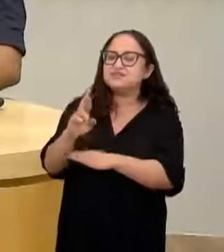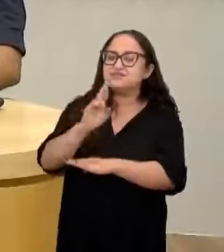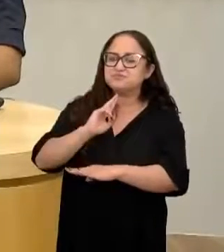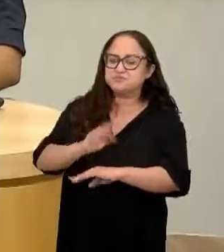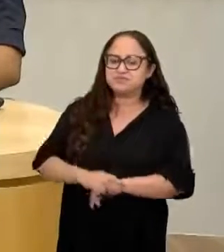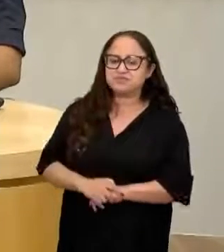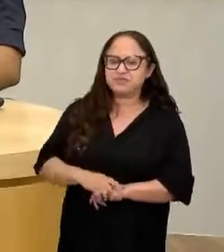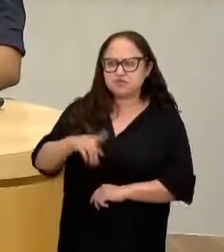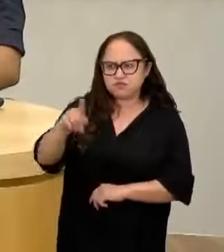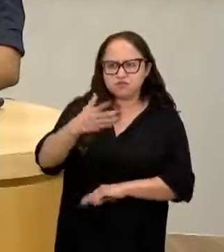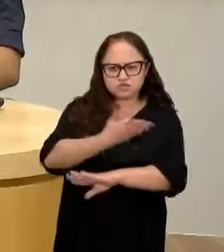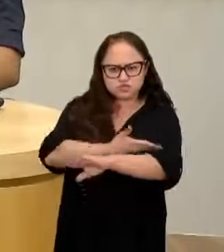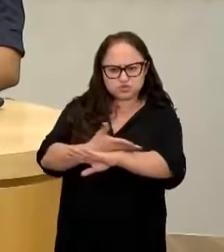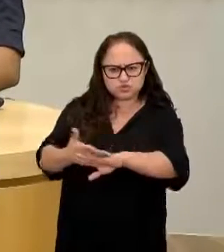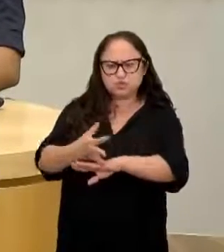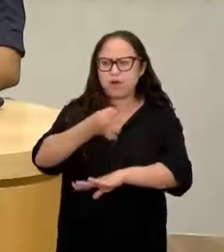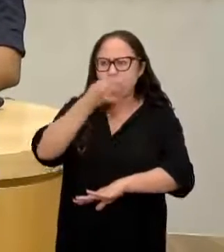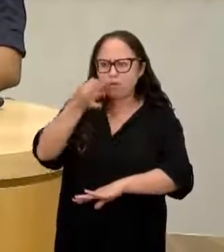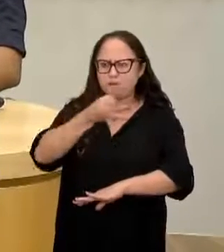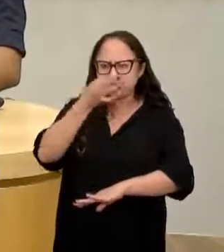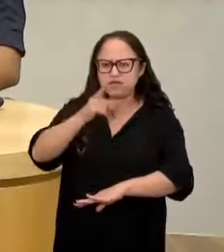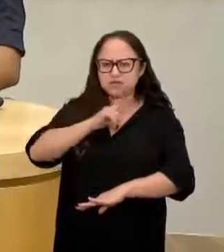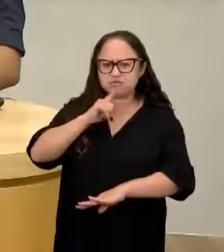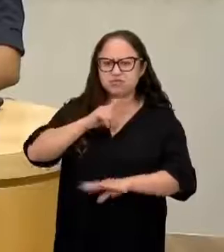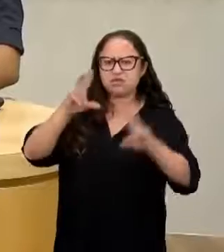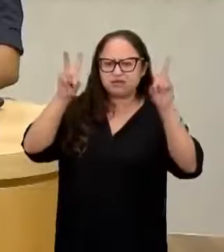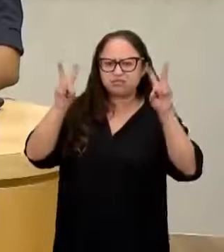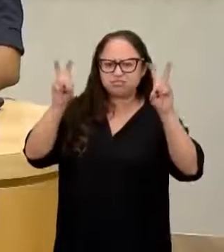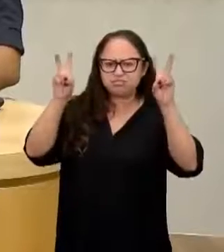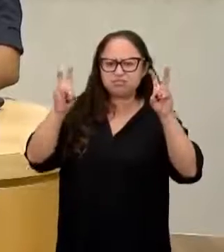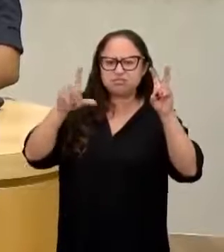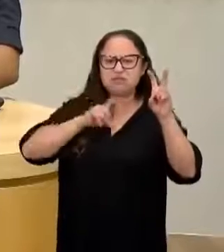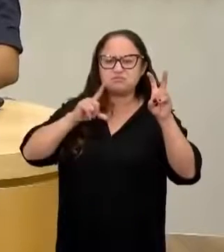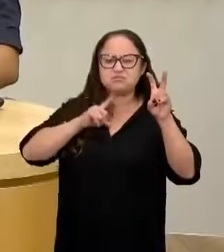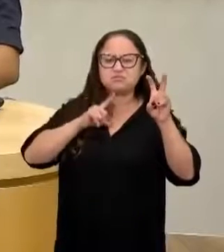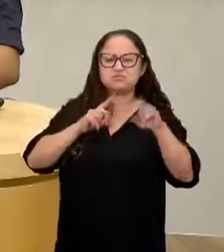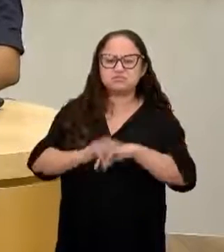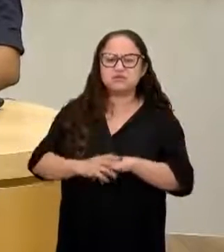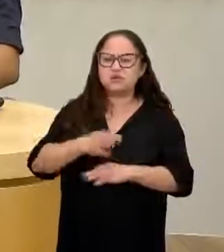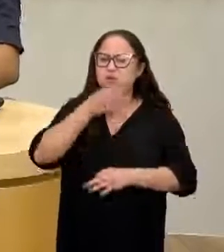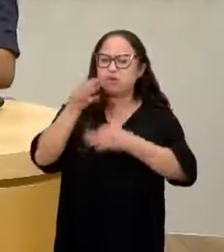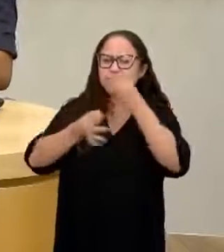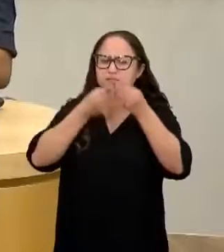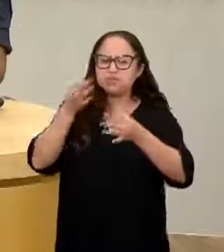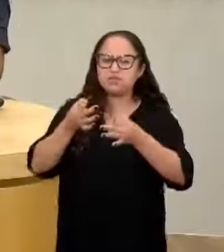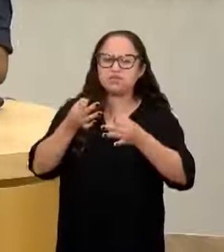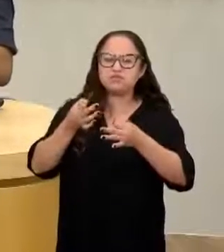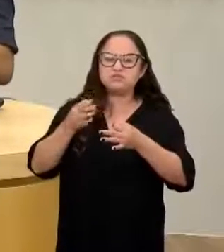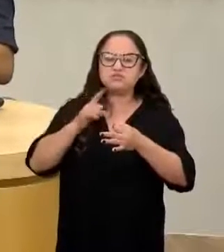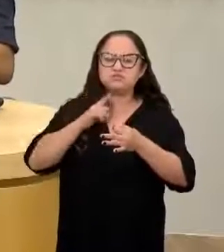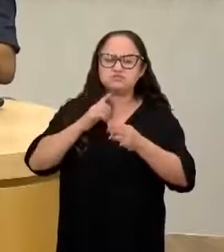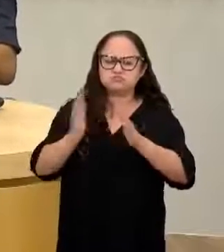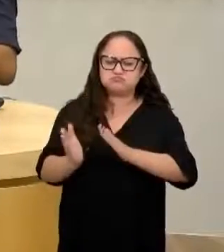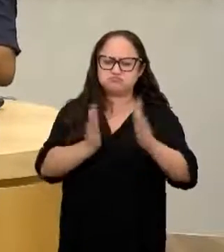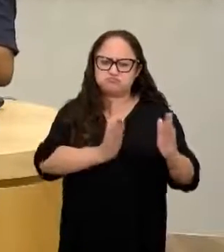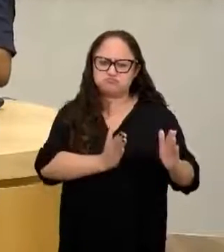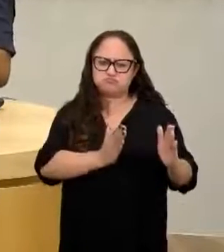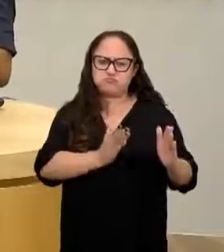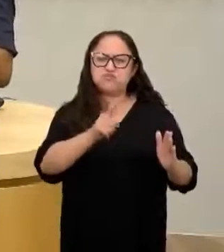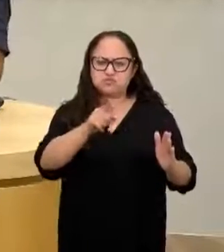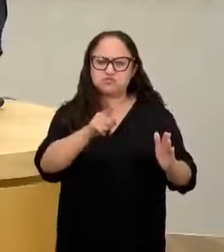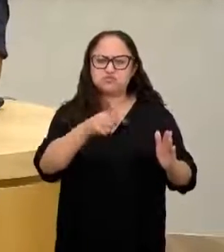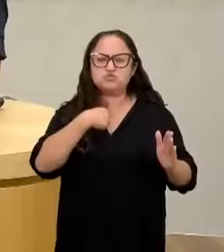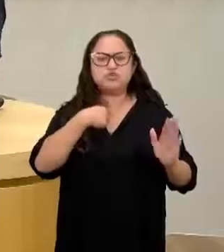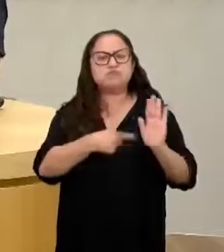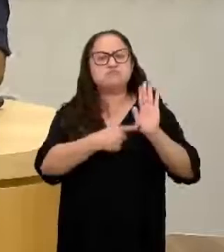você costuma ter opiniões sobre temas que envolvem estes assuntos? Opiniões, lados, opiniões, você costuma